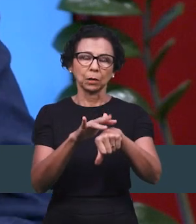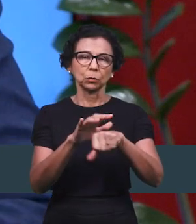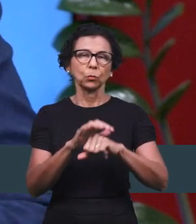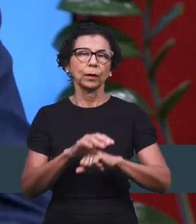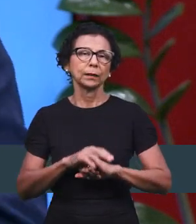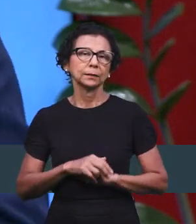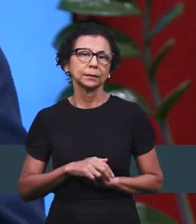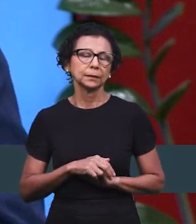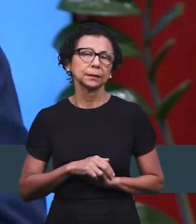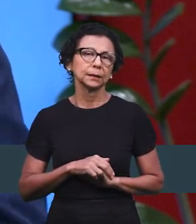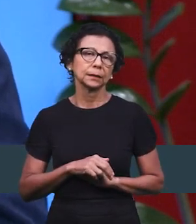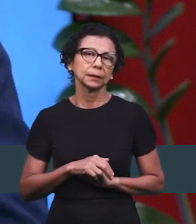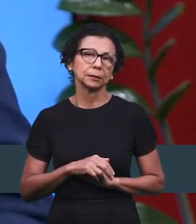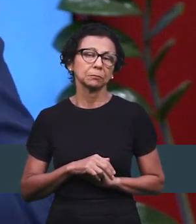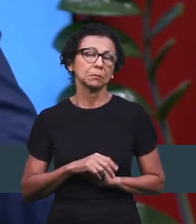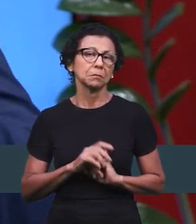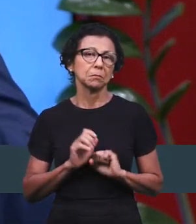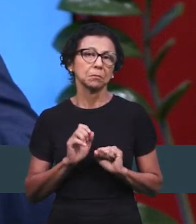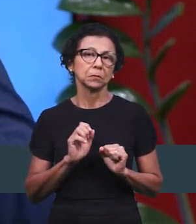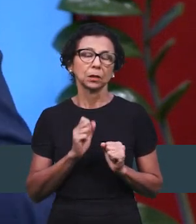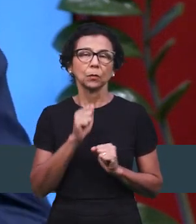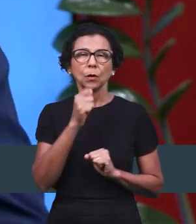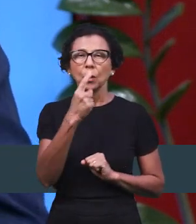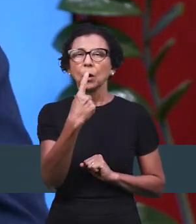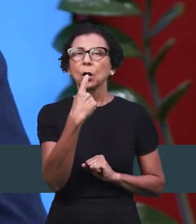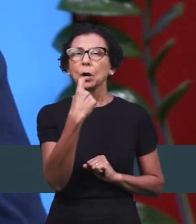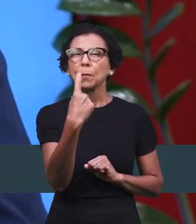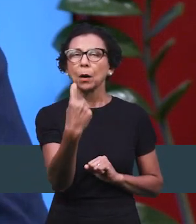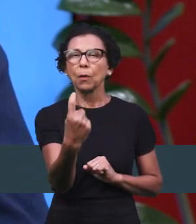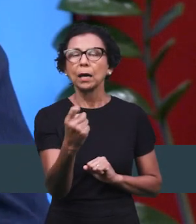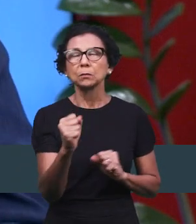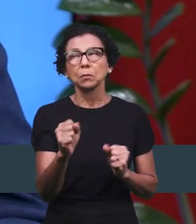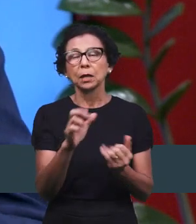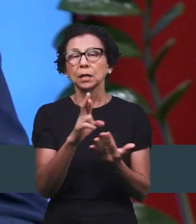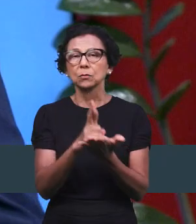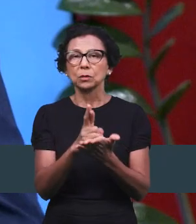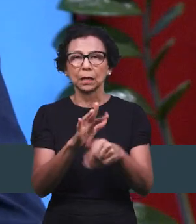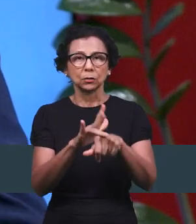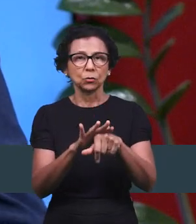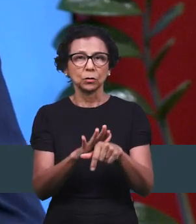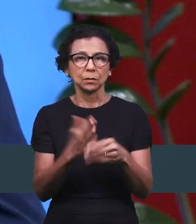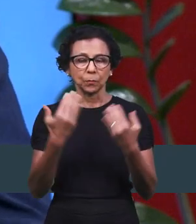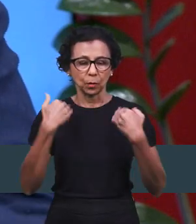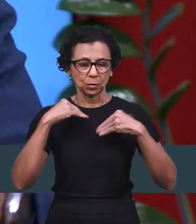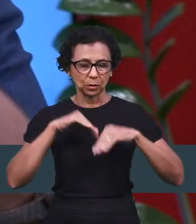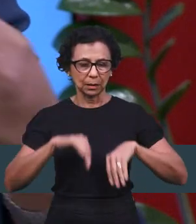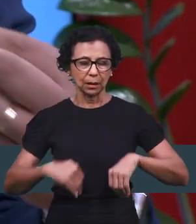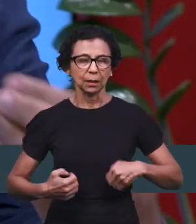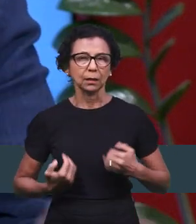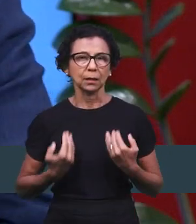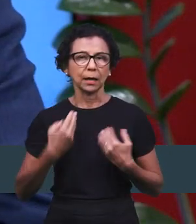seja do corpo. Então, se a gente pegar pacientes, por exemplo, que têm uma comorbidade, o que é isso?